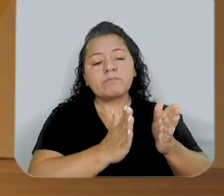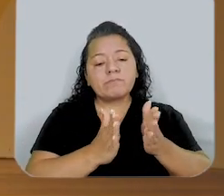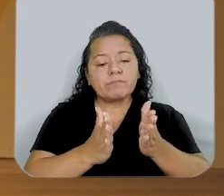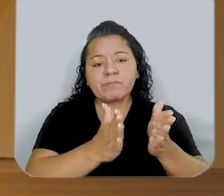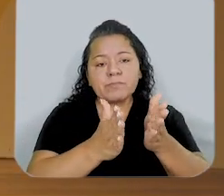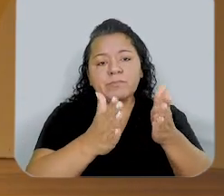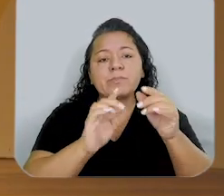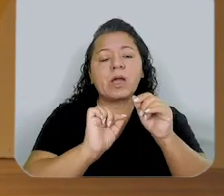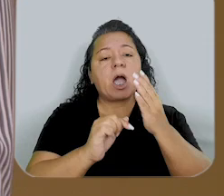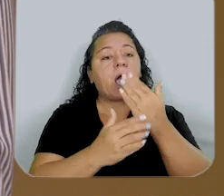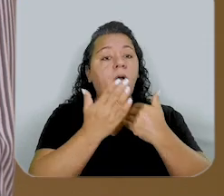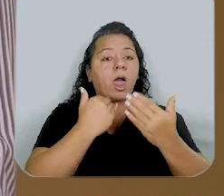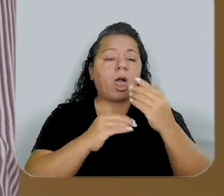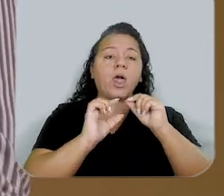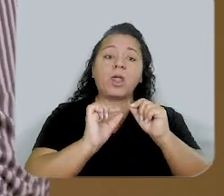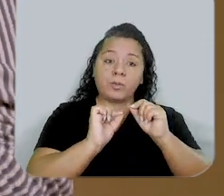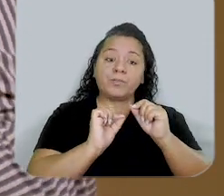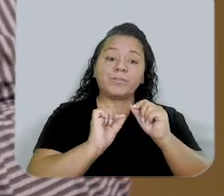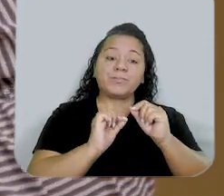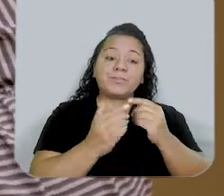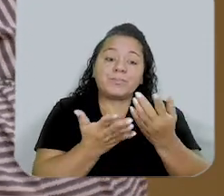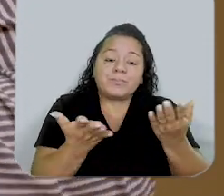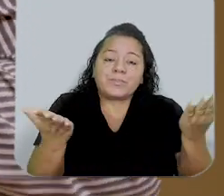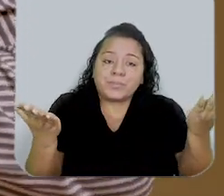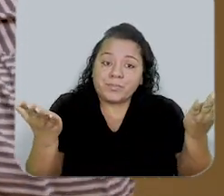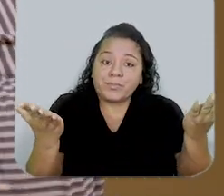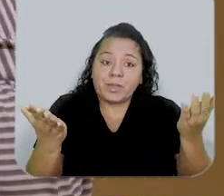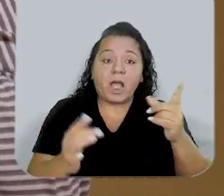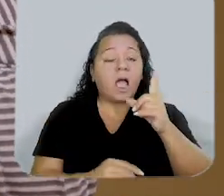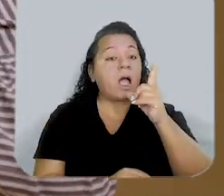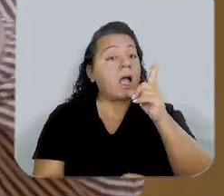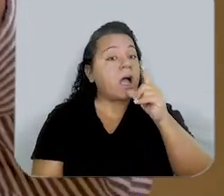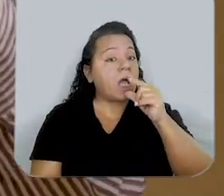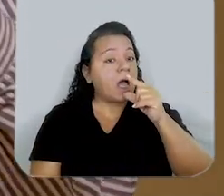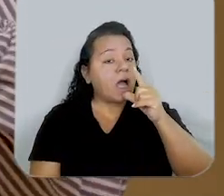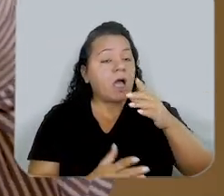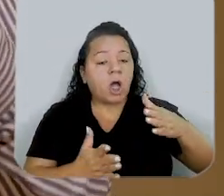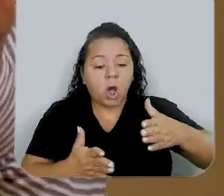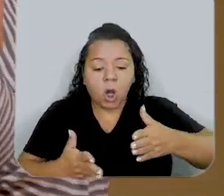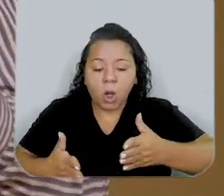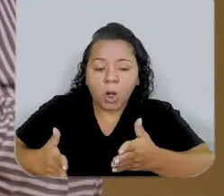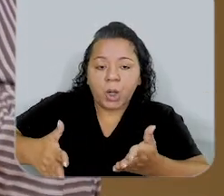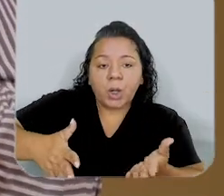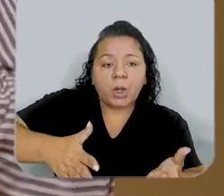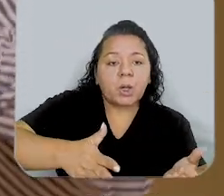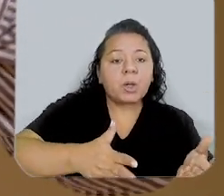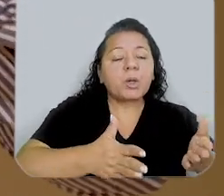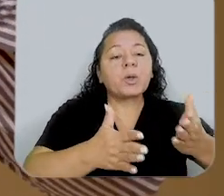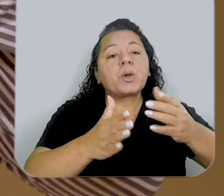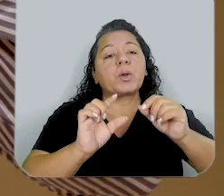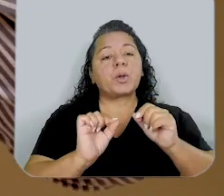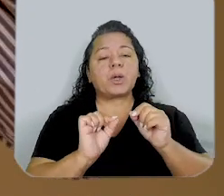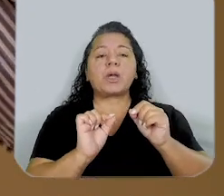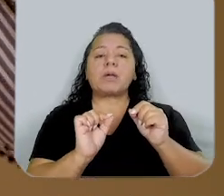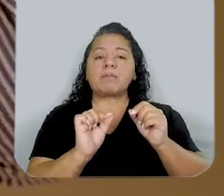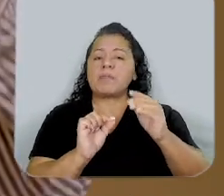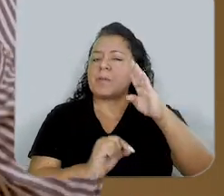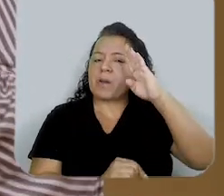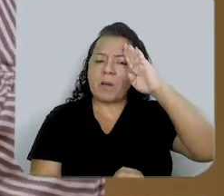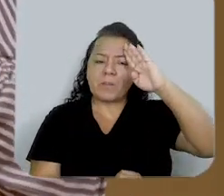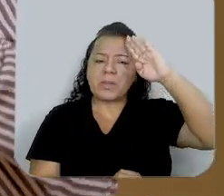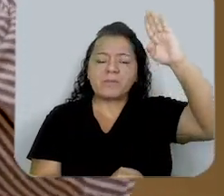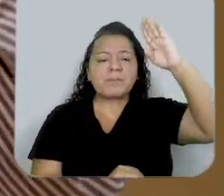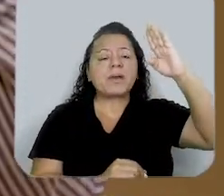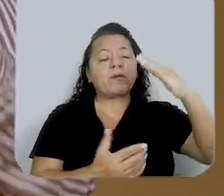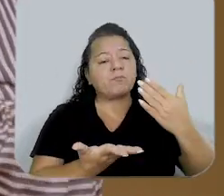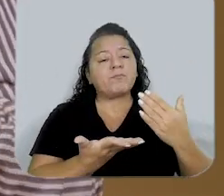comunidade amazônica, né? Isso, o rio ele é a nossa principal via de transporte e comunicação, além de onde se extrai